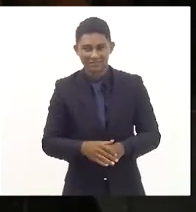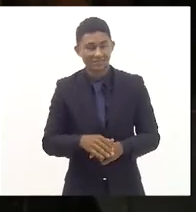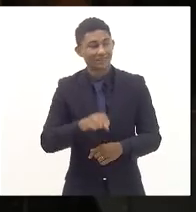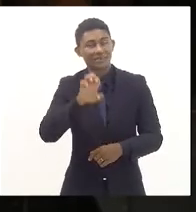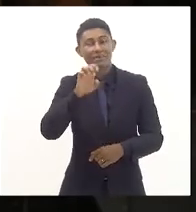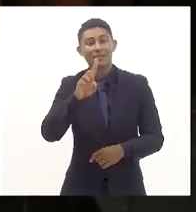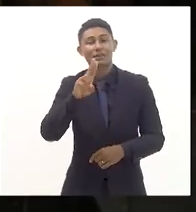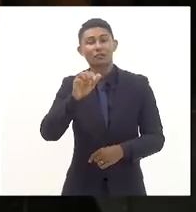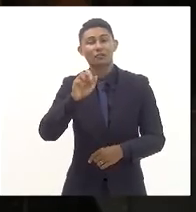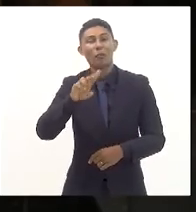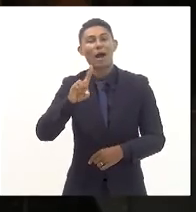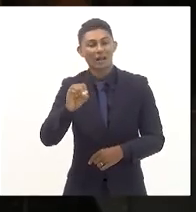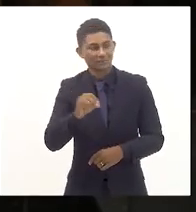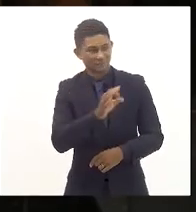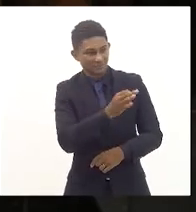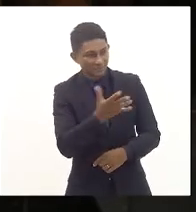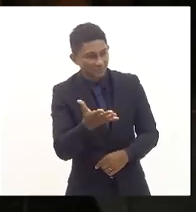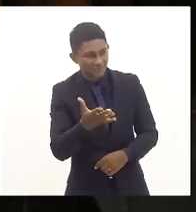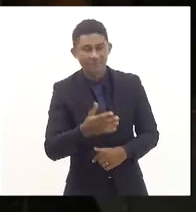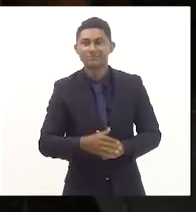Eduardo Hussein a